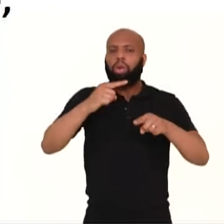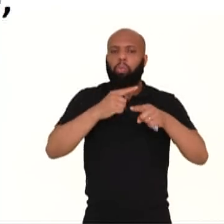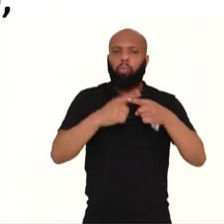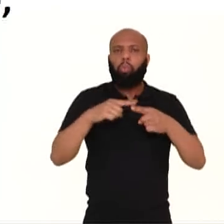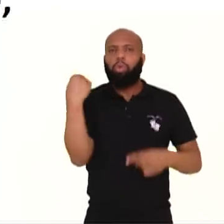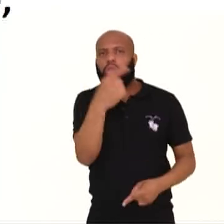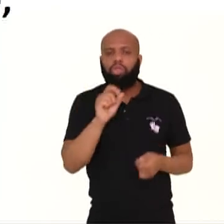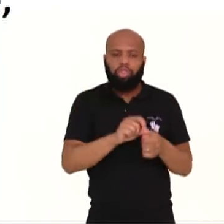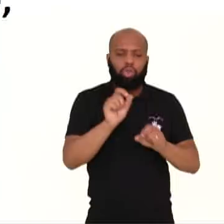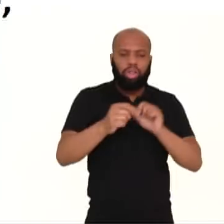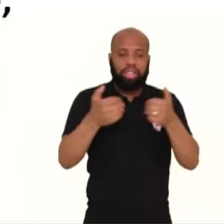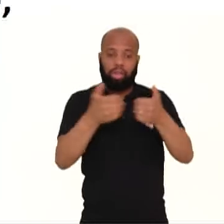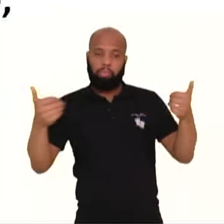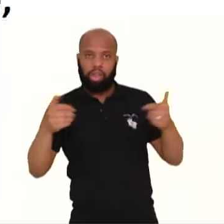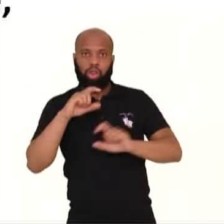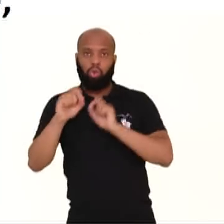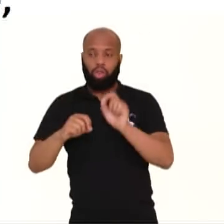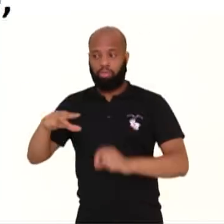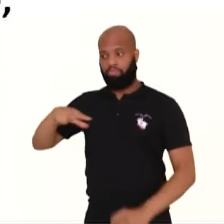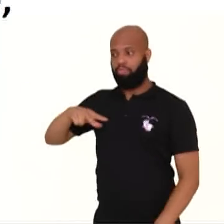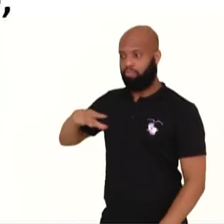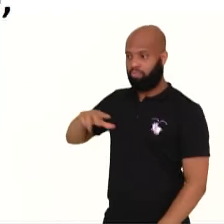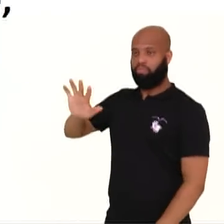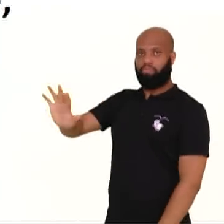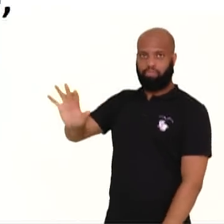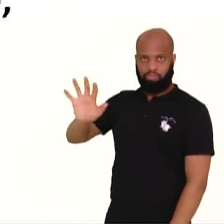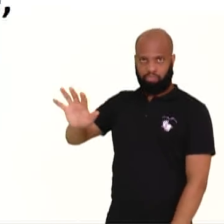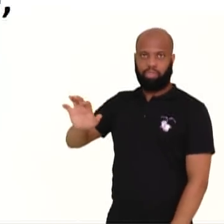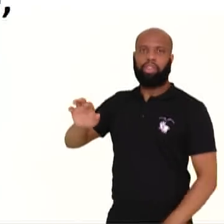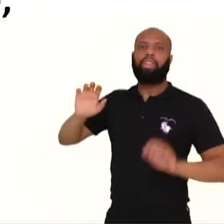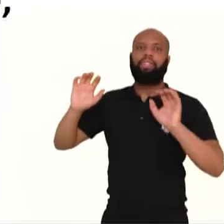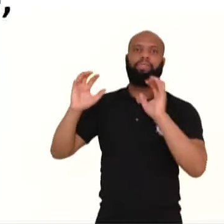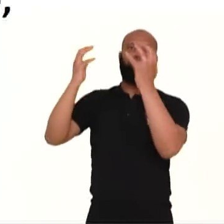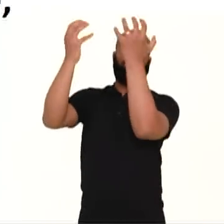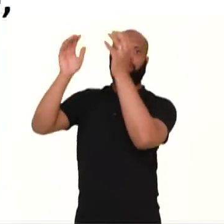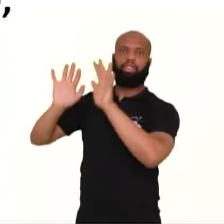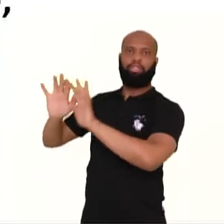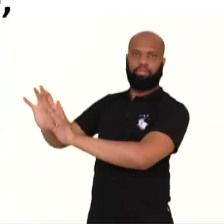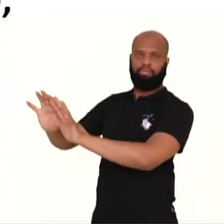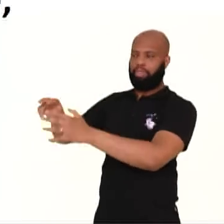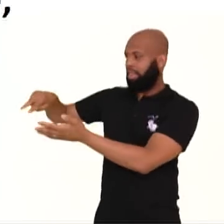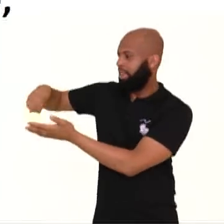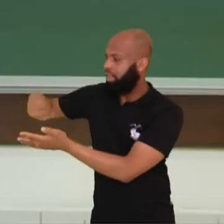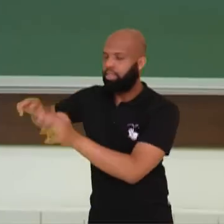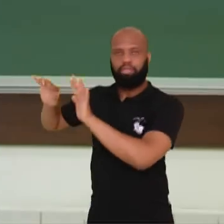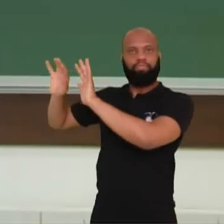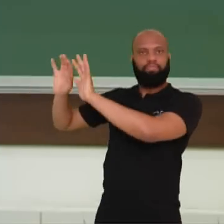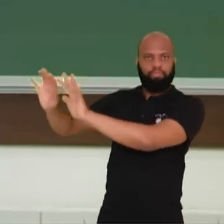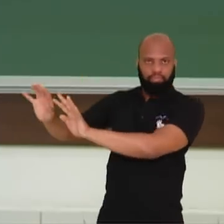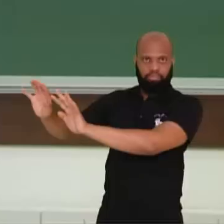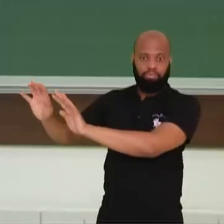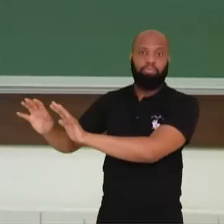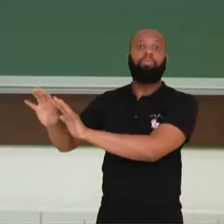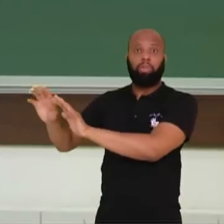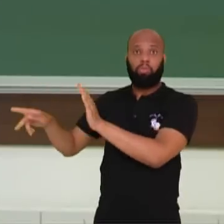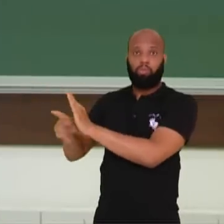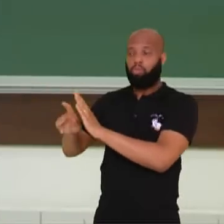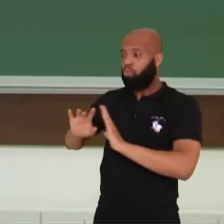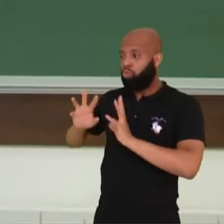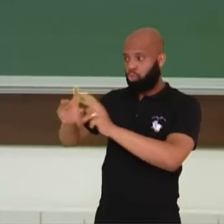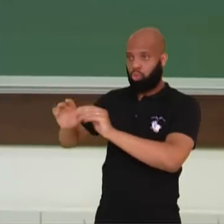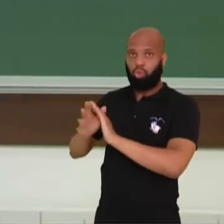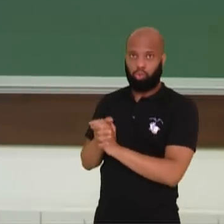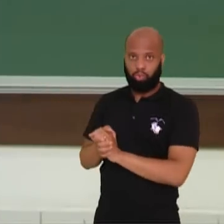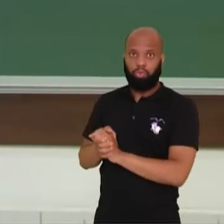tendência de fazer a separação daquilo que é privado, né, a festa, a dança, daquilo que é público, como